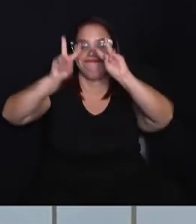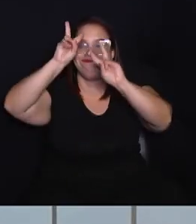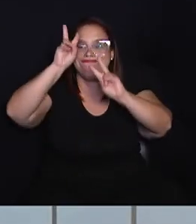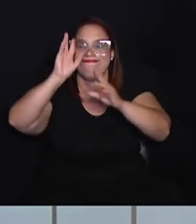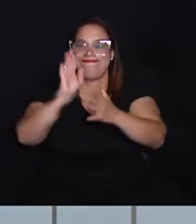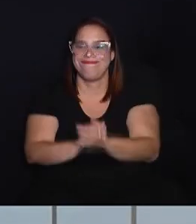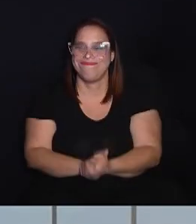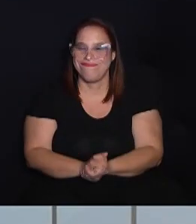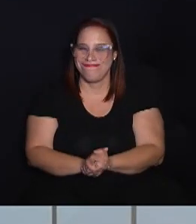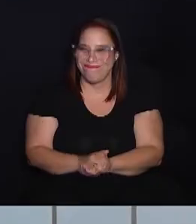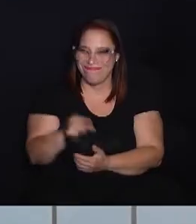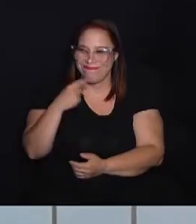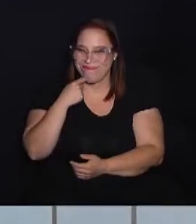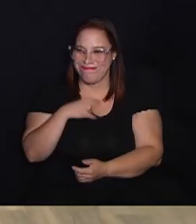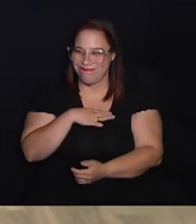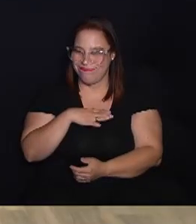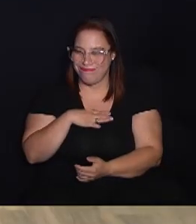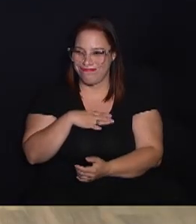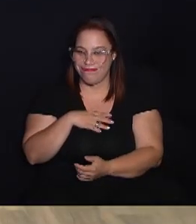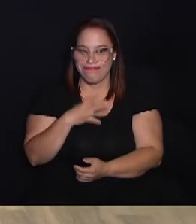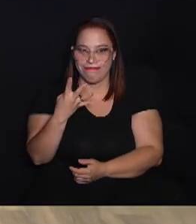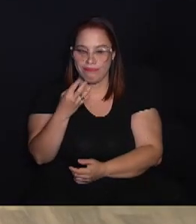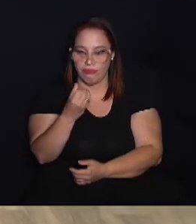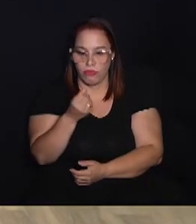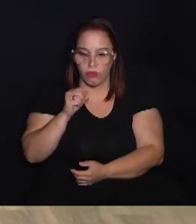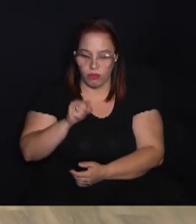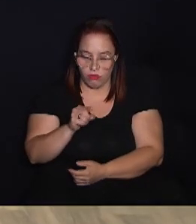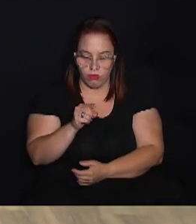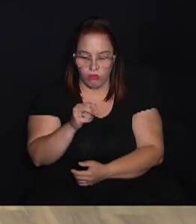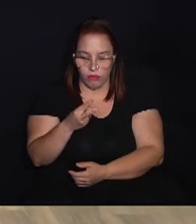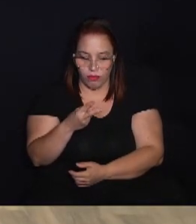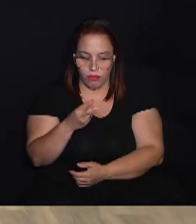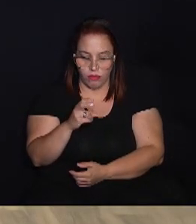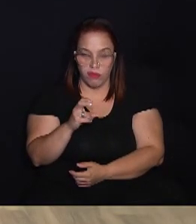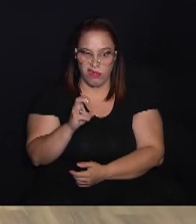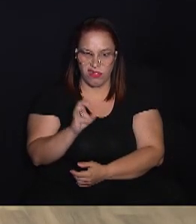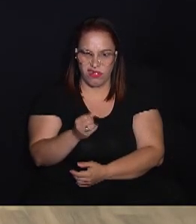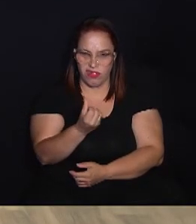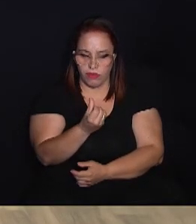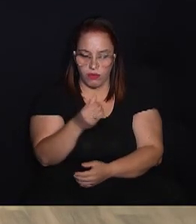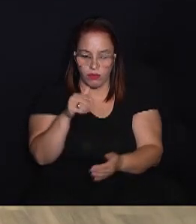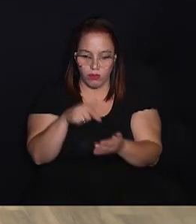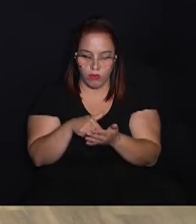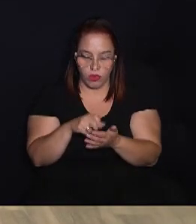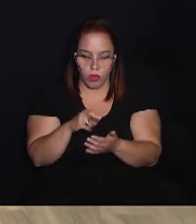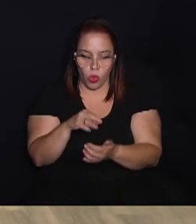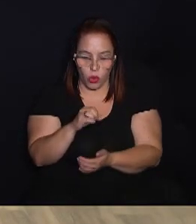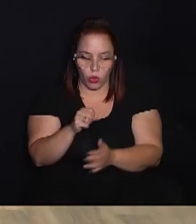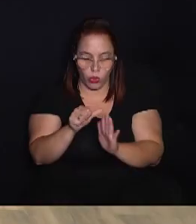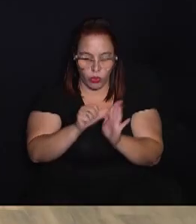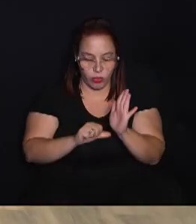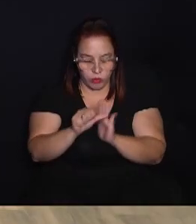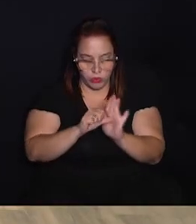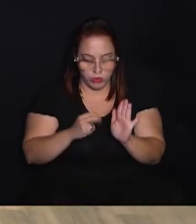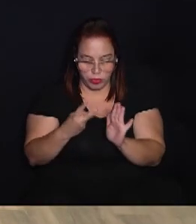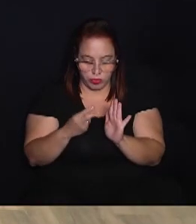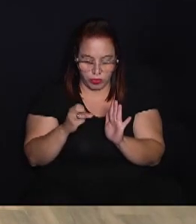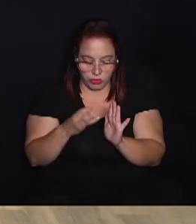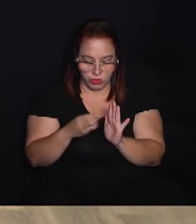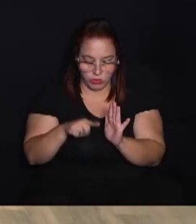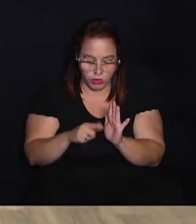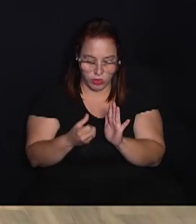né? Pois é. Mas na hora que saiu, já saiu numa velocidade incrível, né? Isso é importante. Eu acho que a gente também deve observar